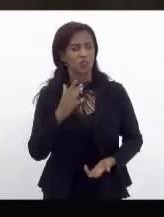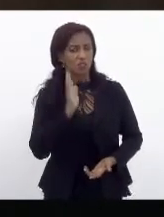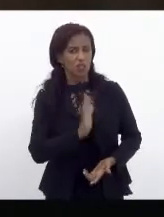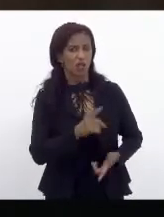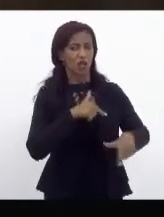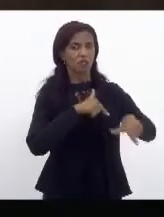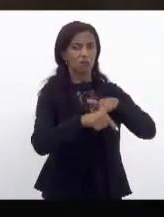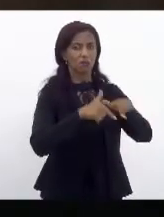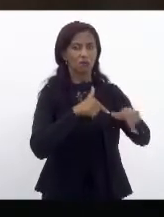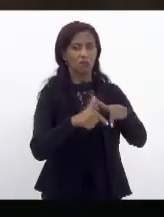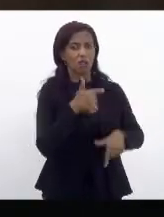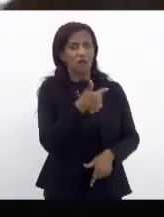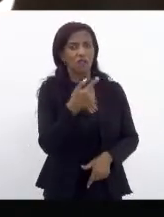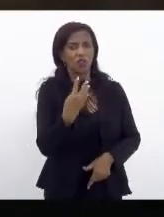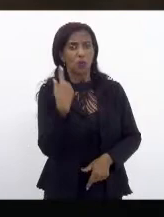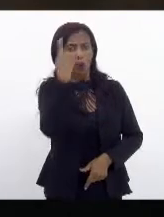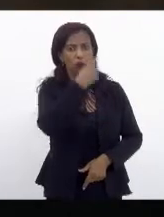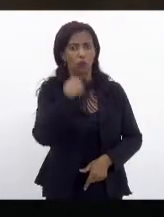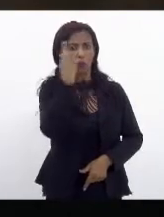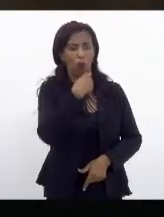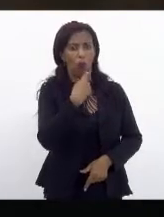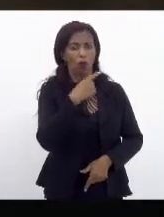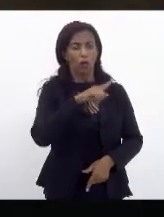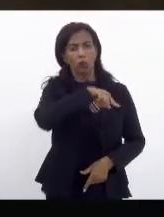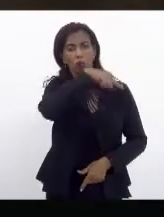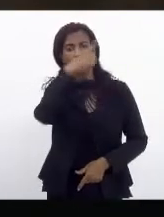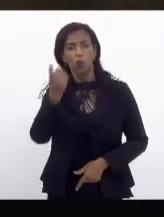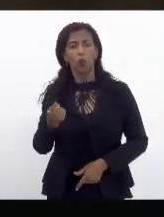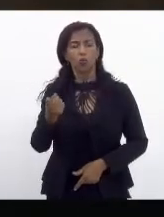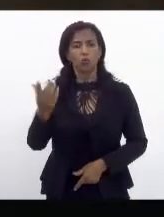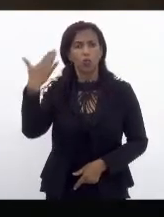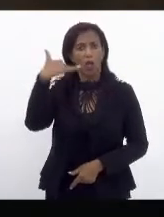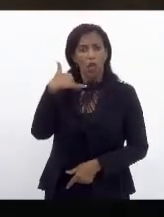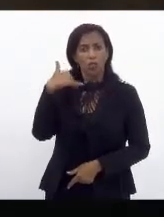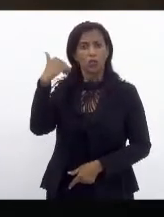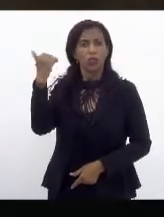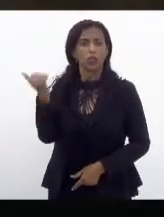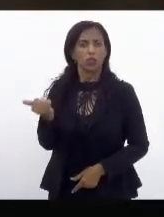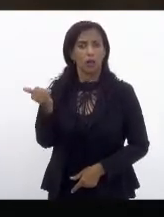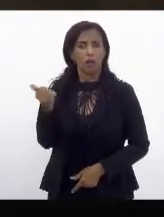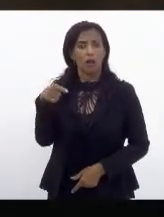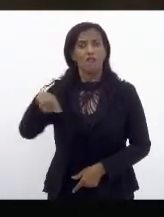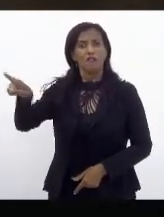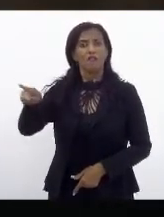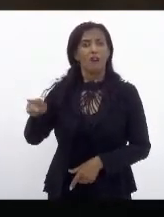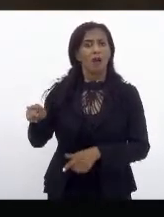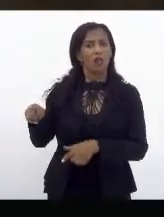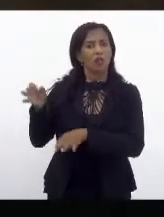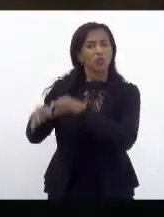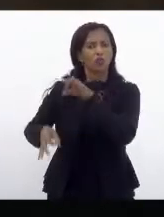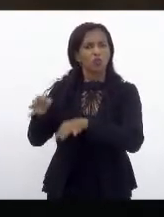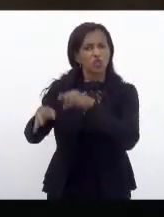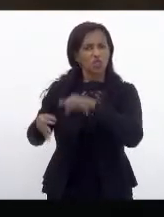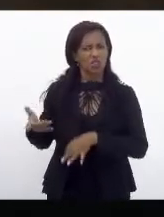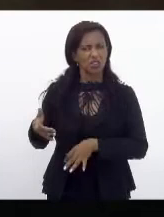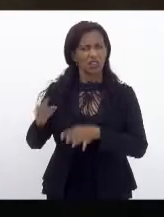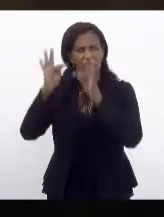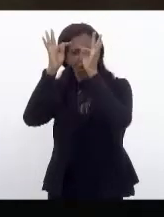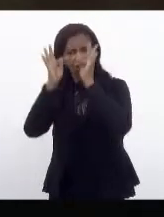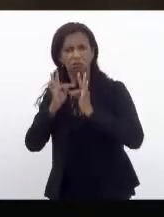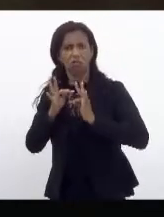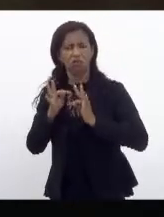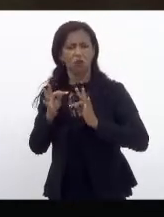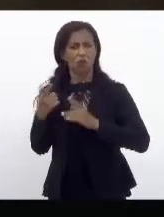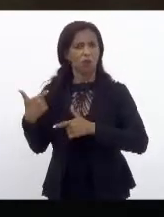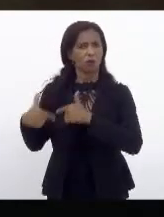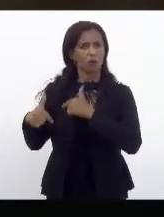né, sai do serviço de 24 horas. No dia seguinte, na sua folga, ele está escalado para depor a serviço do Estado, né,